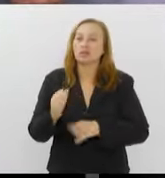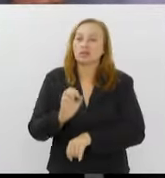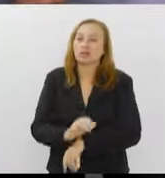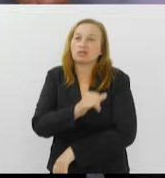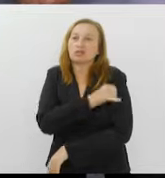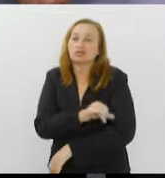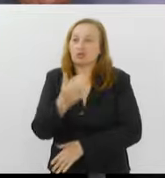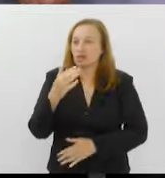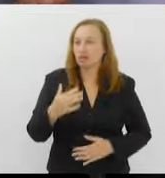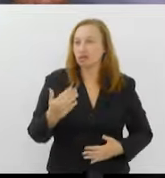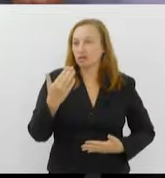Muito obrigada, senhor presidente.